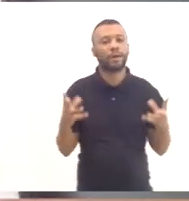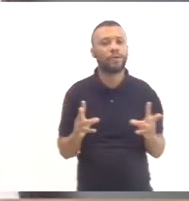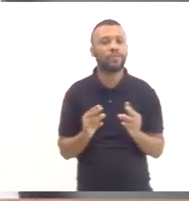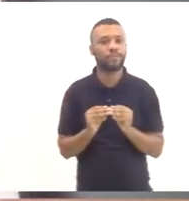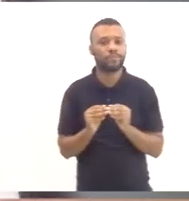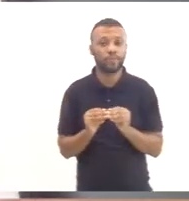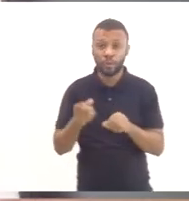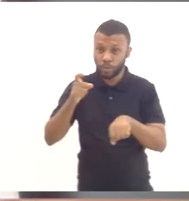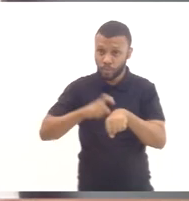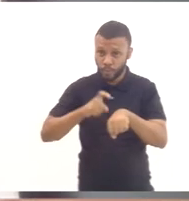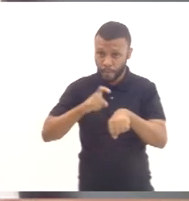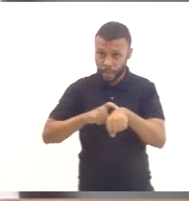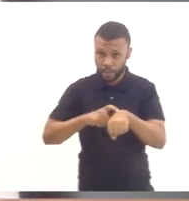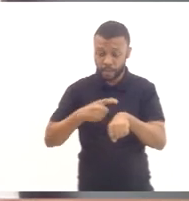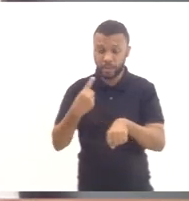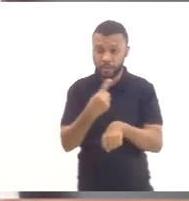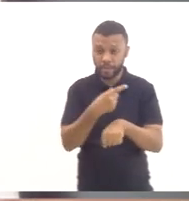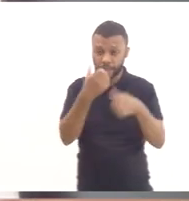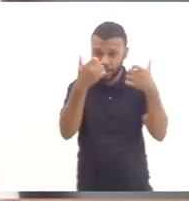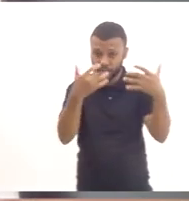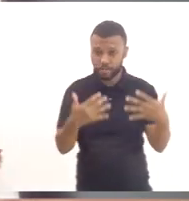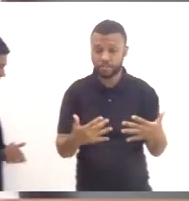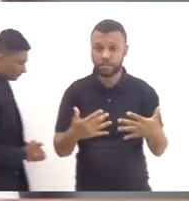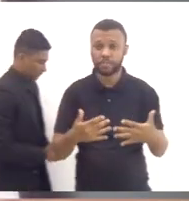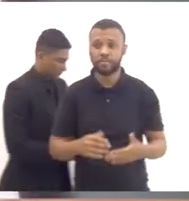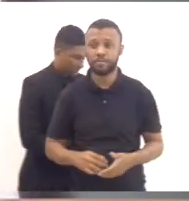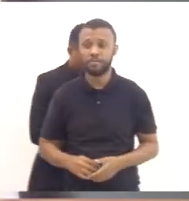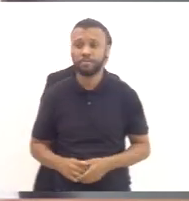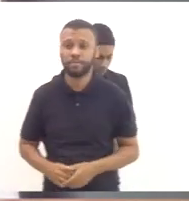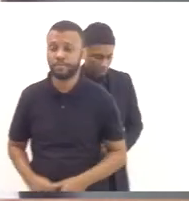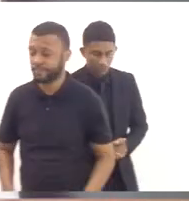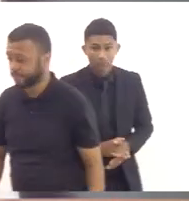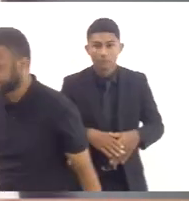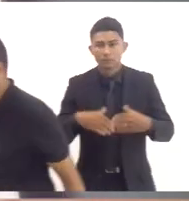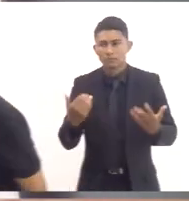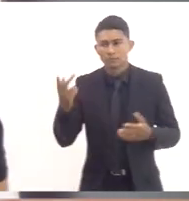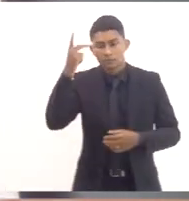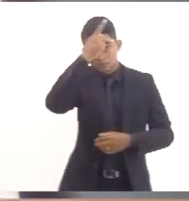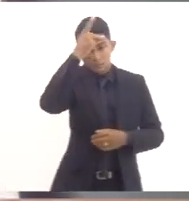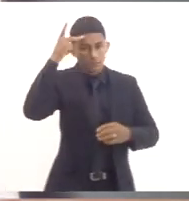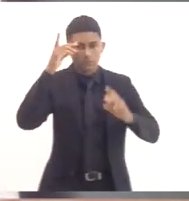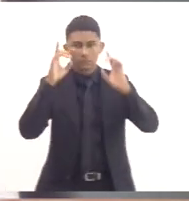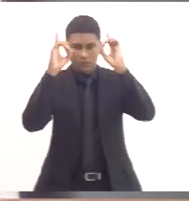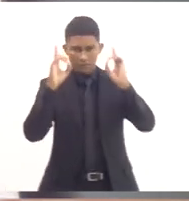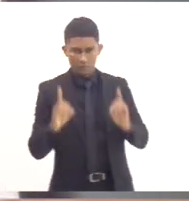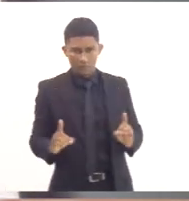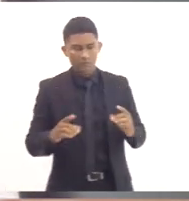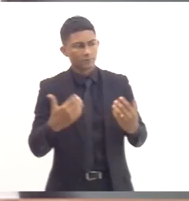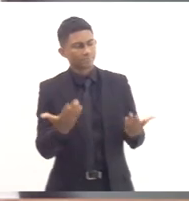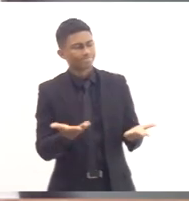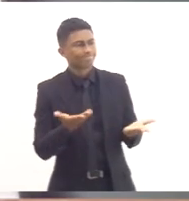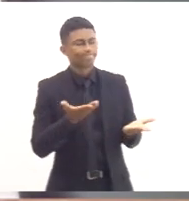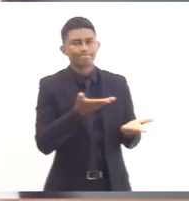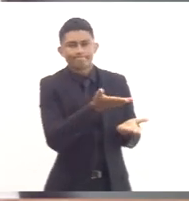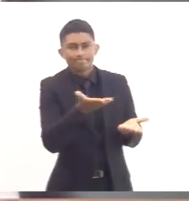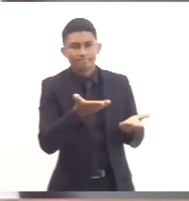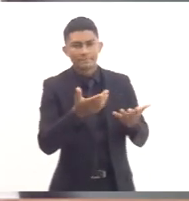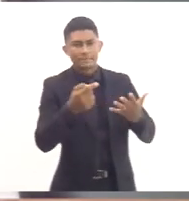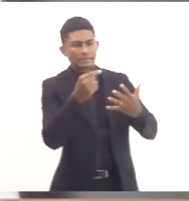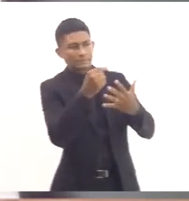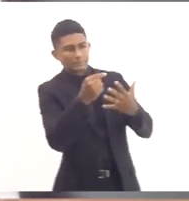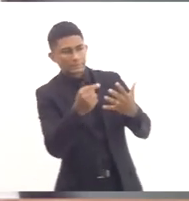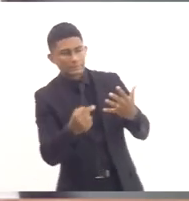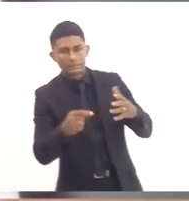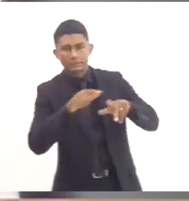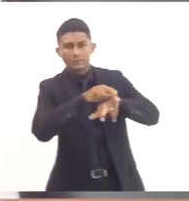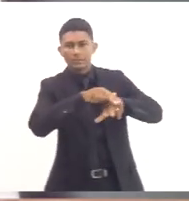quando a gente está diante de uma pessoa com deficiência e principalmente nessas condições que a gente sabe